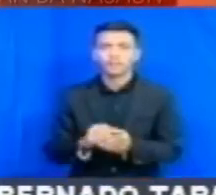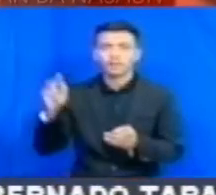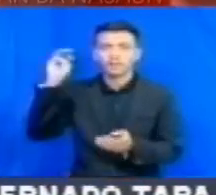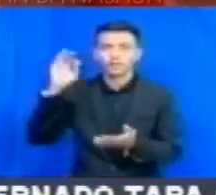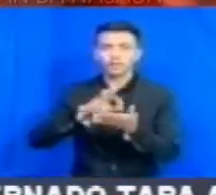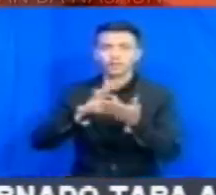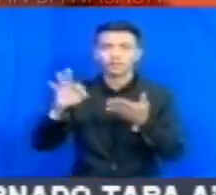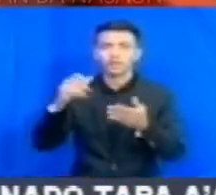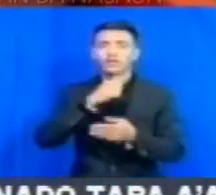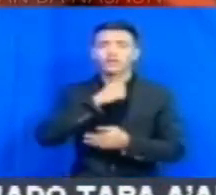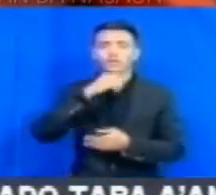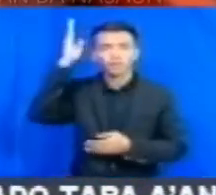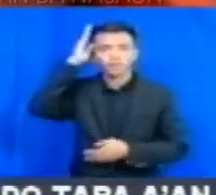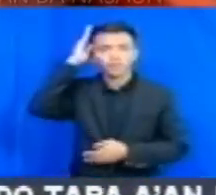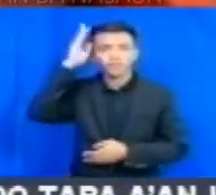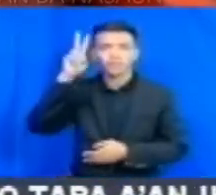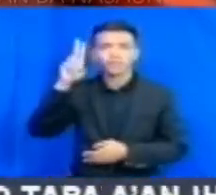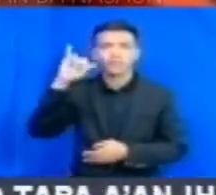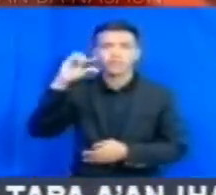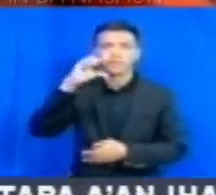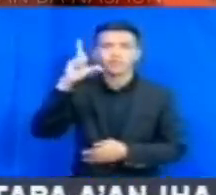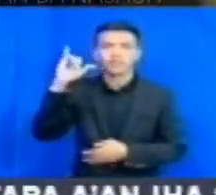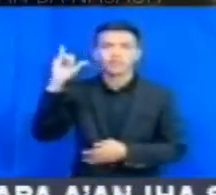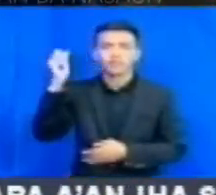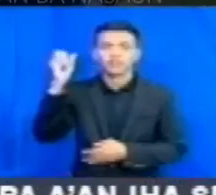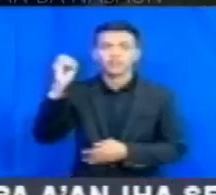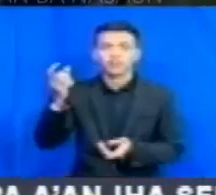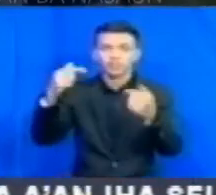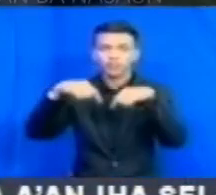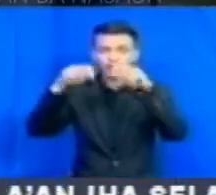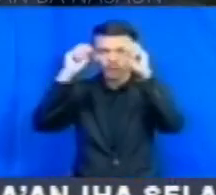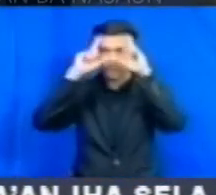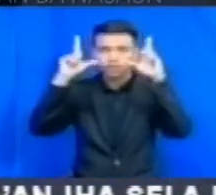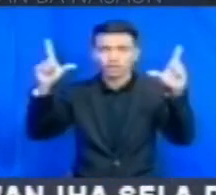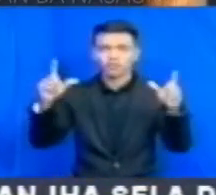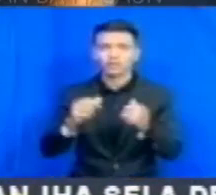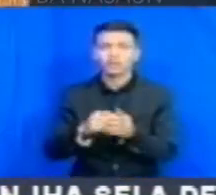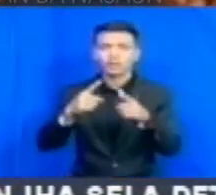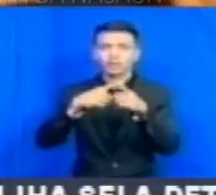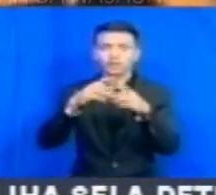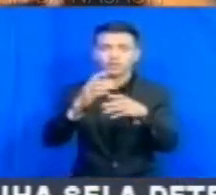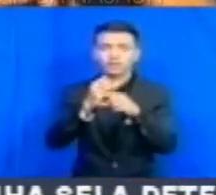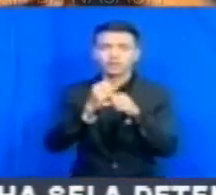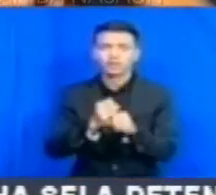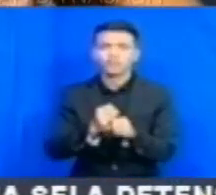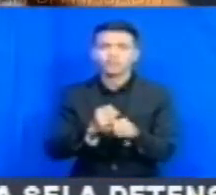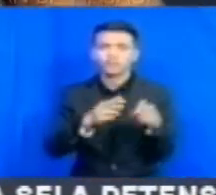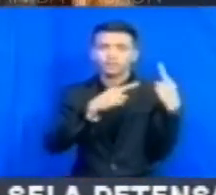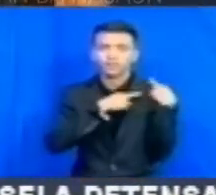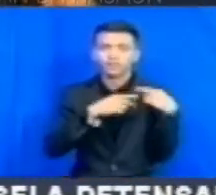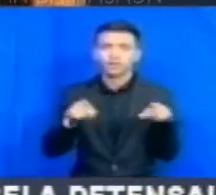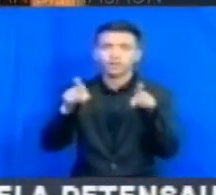Segunda-feira, em Sua Eminência, Dom Virgílio do Carmo Cardeal da Silva, filha rica de Timor-Leste, a foi em cima investidura, sai Cardeal,